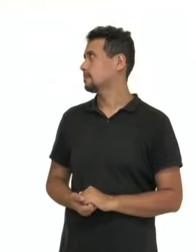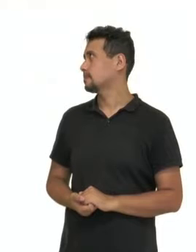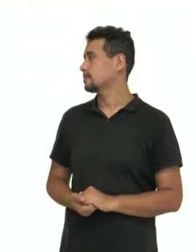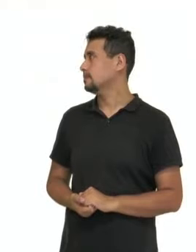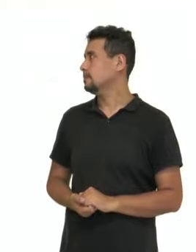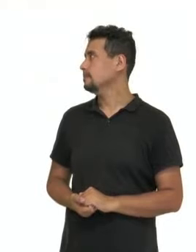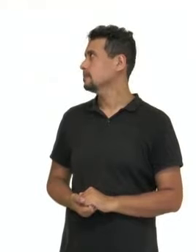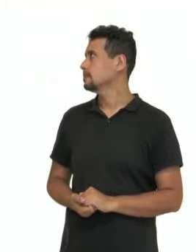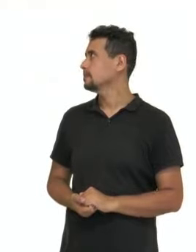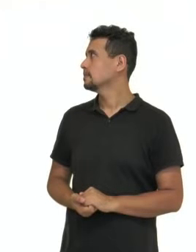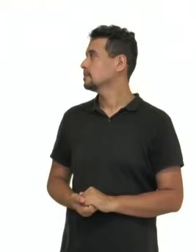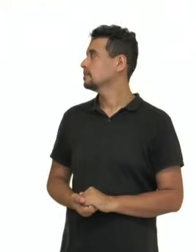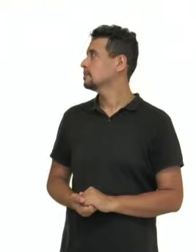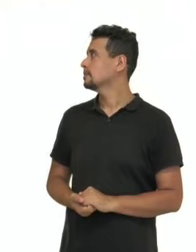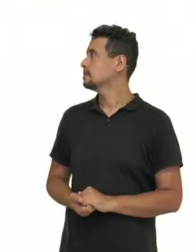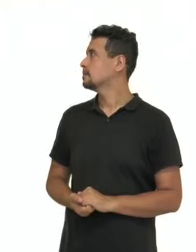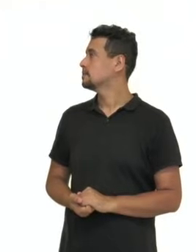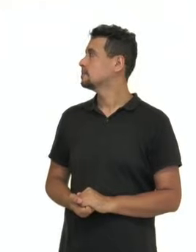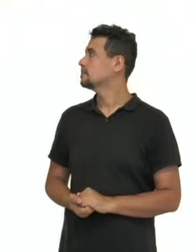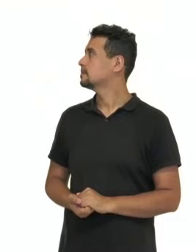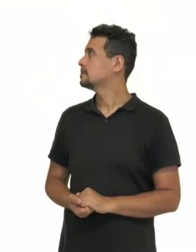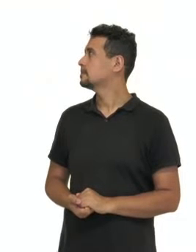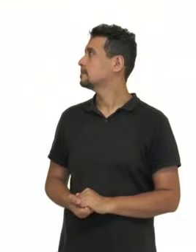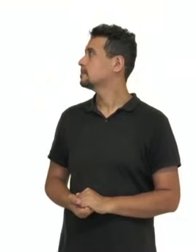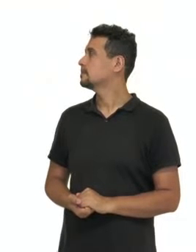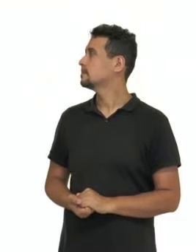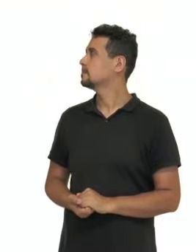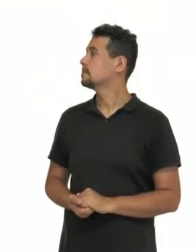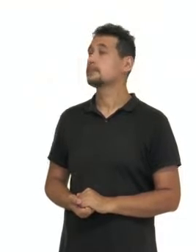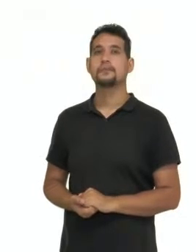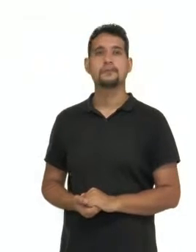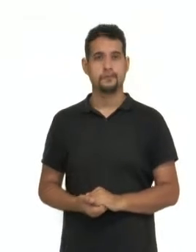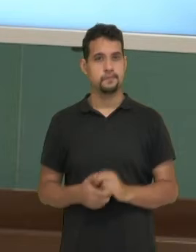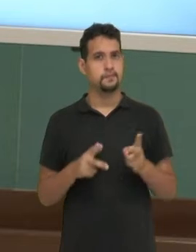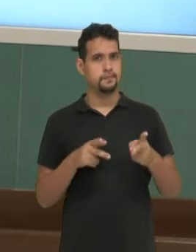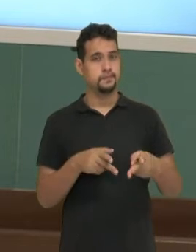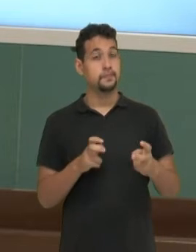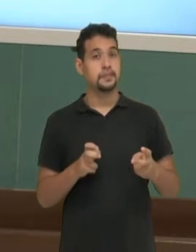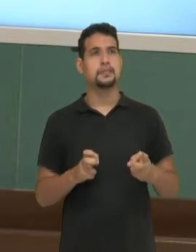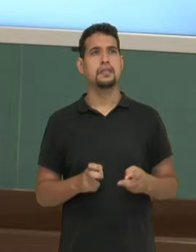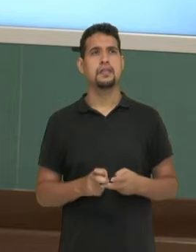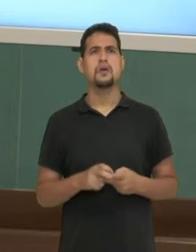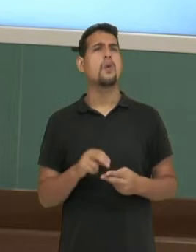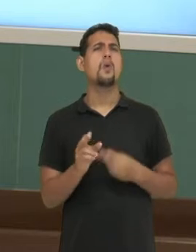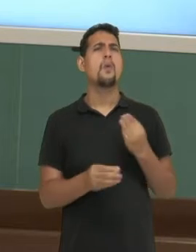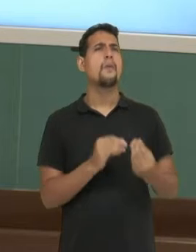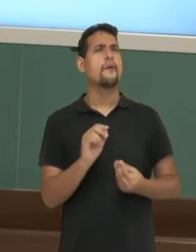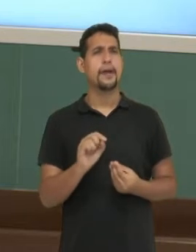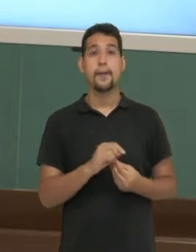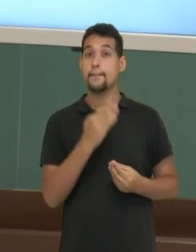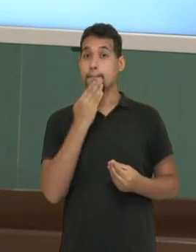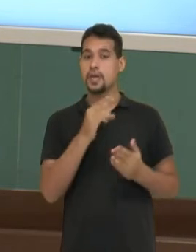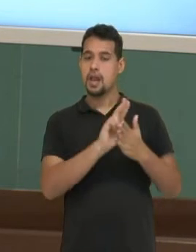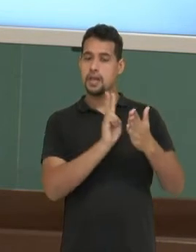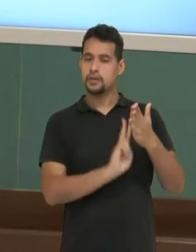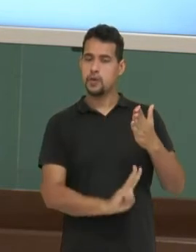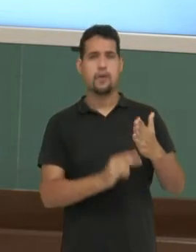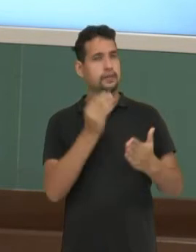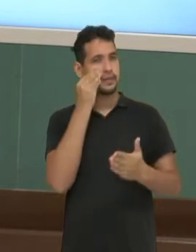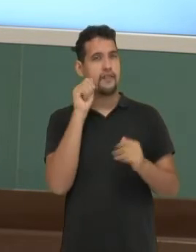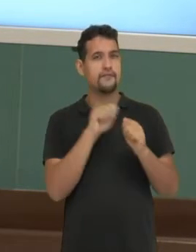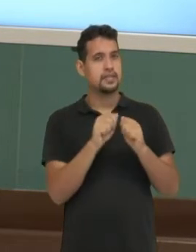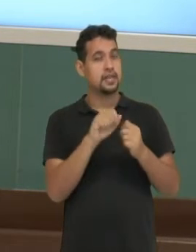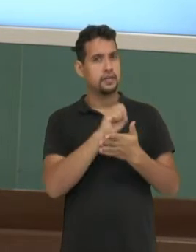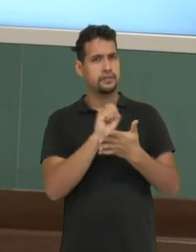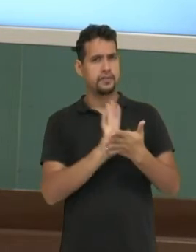expresión, locución. Utiliza la imagen de la foto. Então, vejam, delante de, diante de. Daí